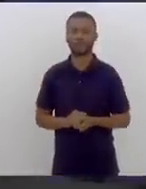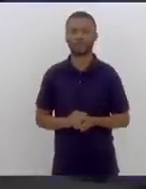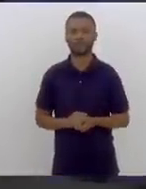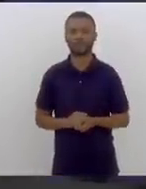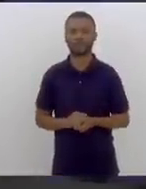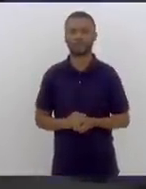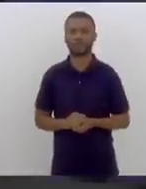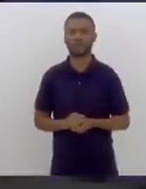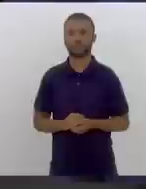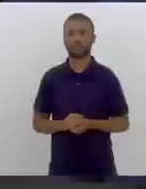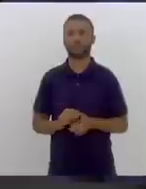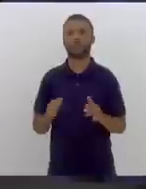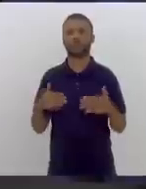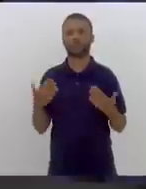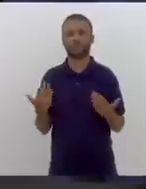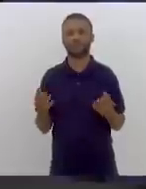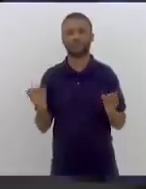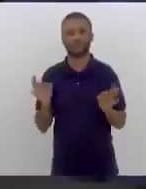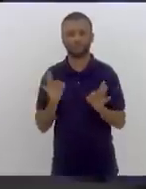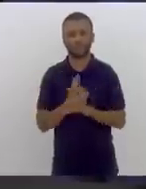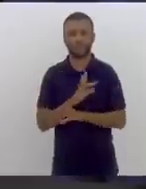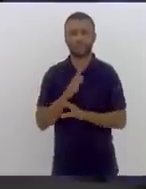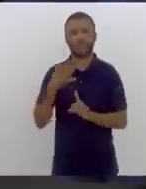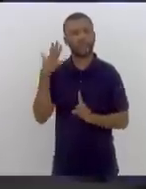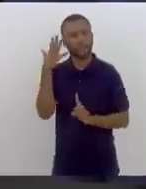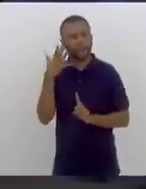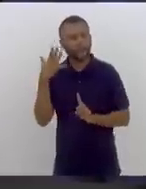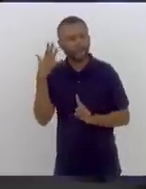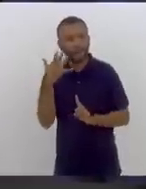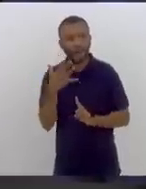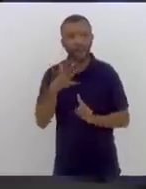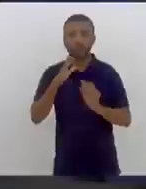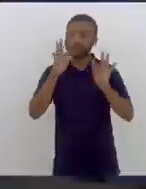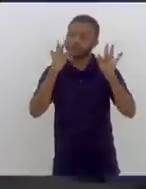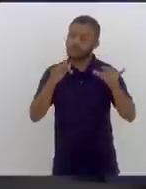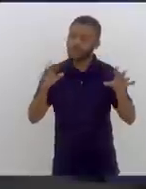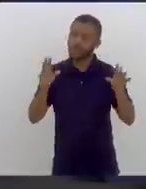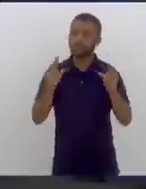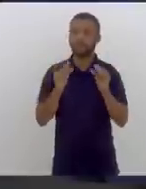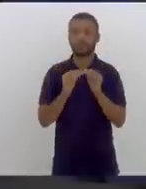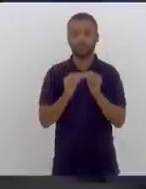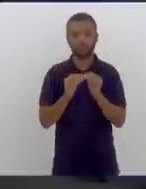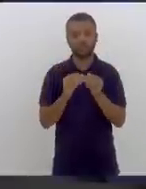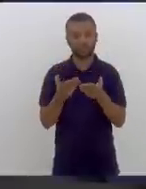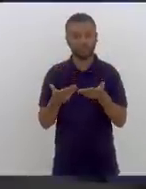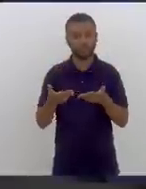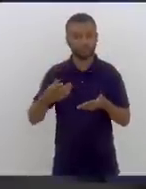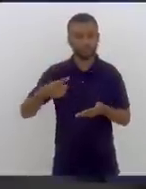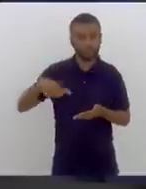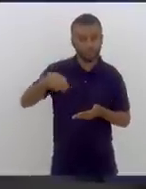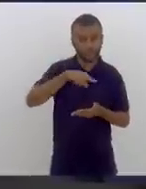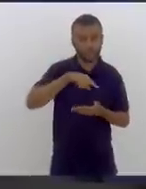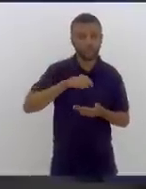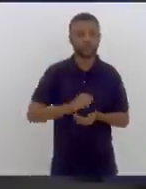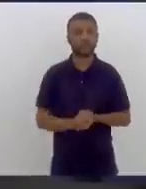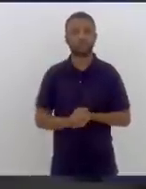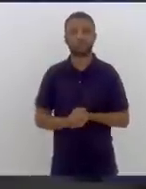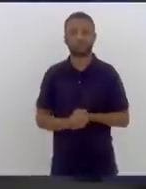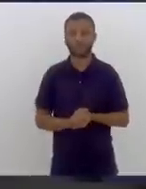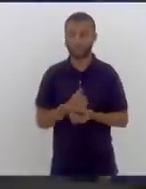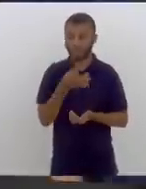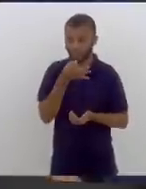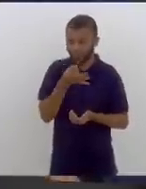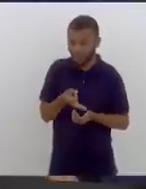então deixa aqui esta minha Fala Marcelo concluo termina por aqui e da nossa parte